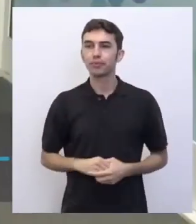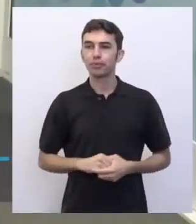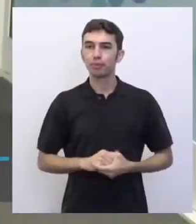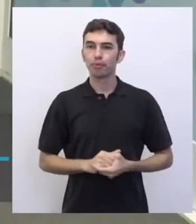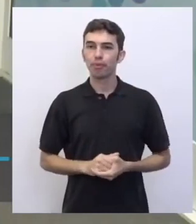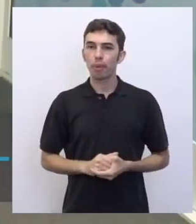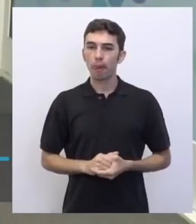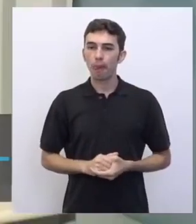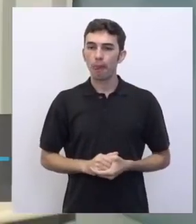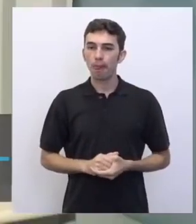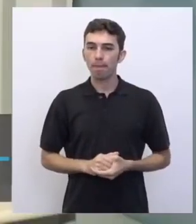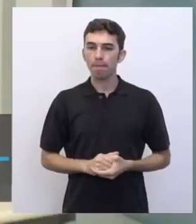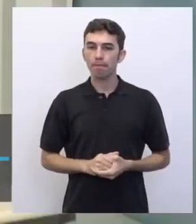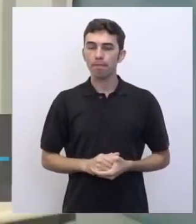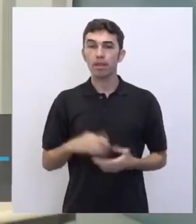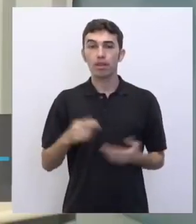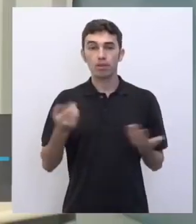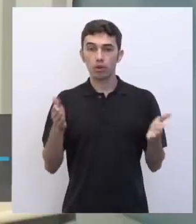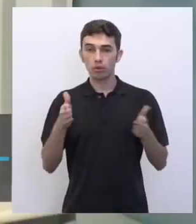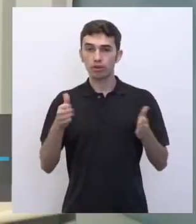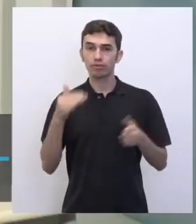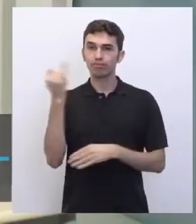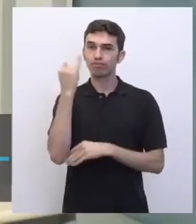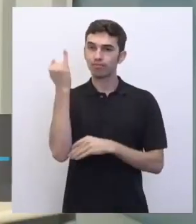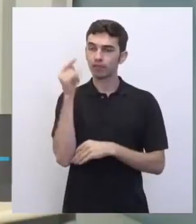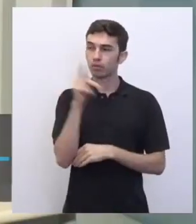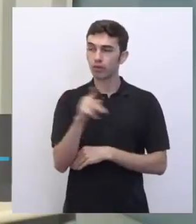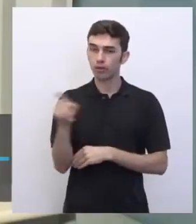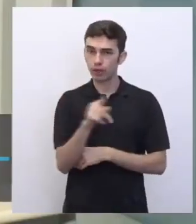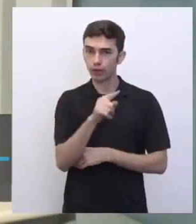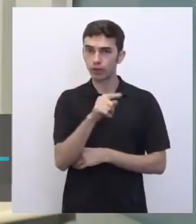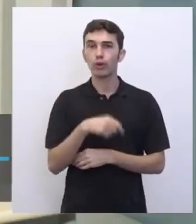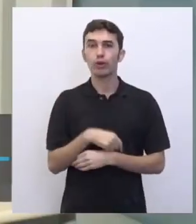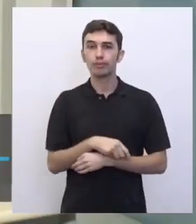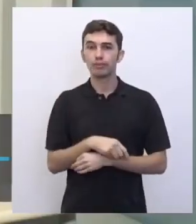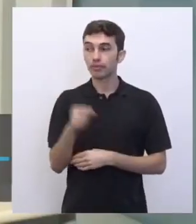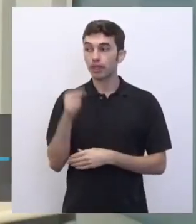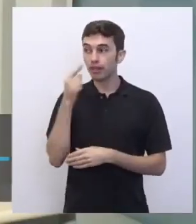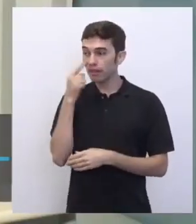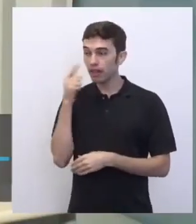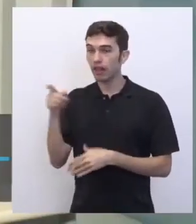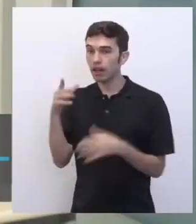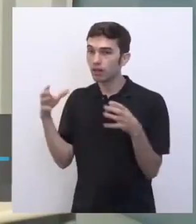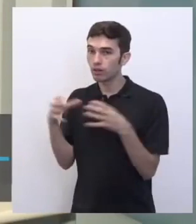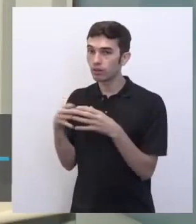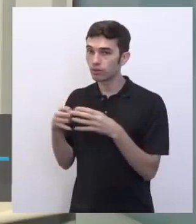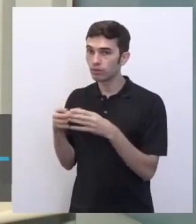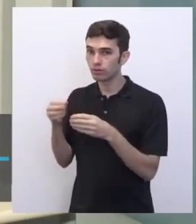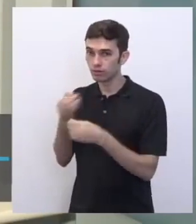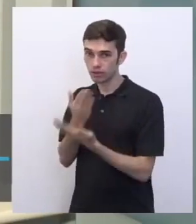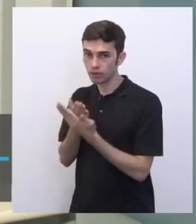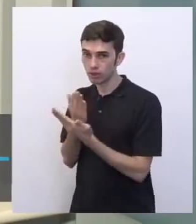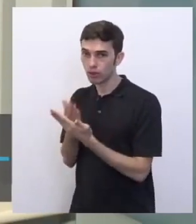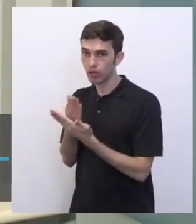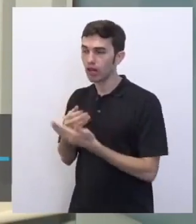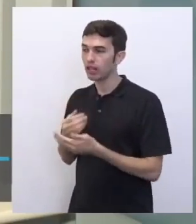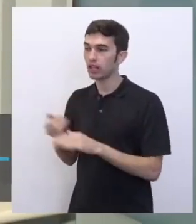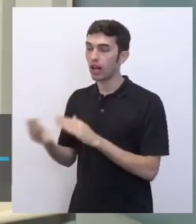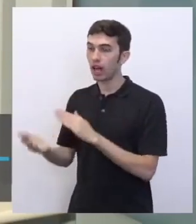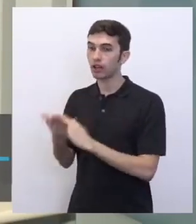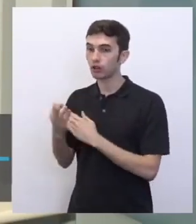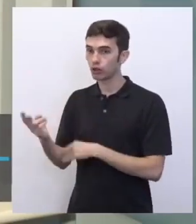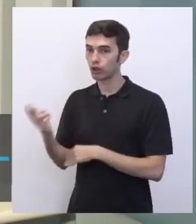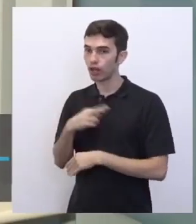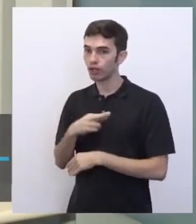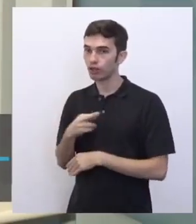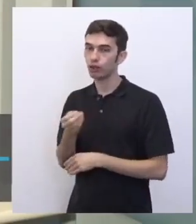muito importante para o professor, professora, por favor, né? Verifique com o seu grupo de estudantes, né, as contribuições aí